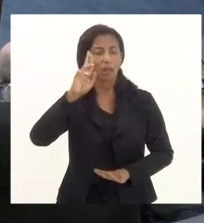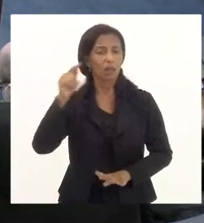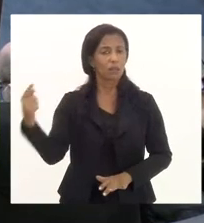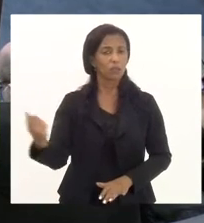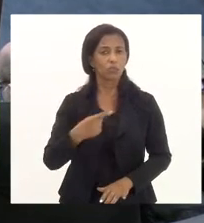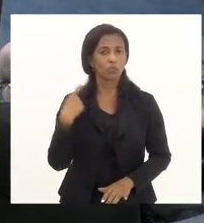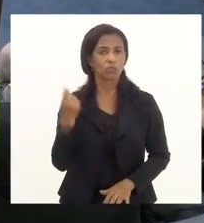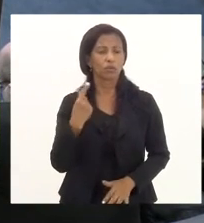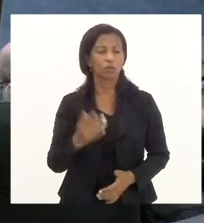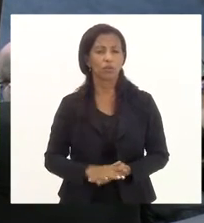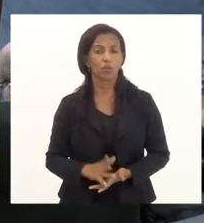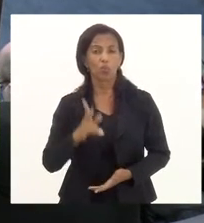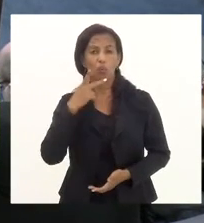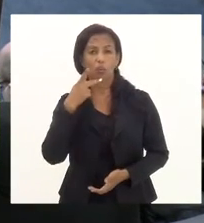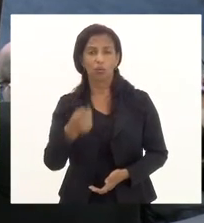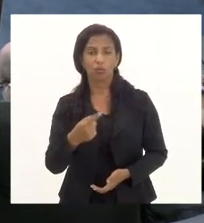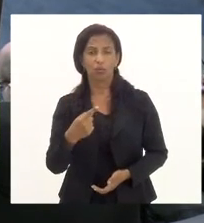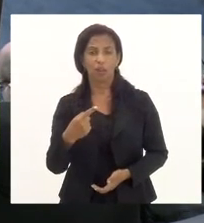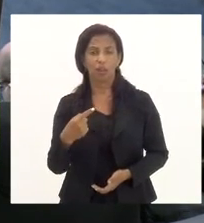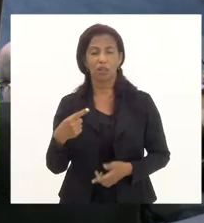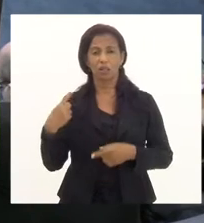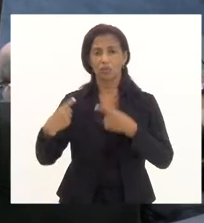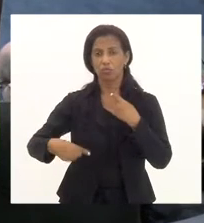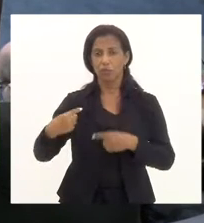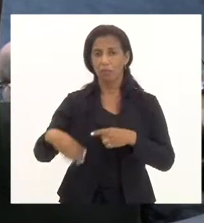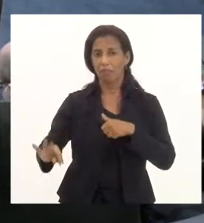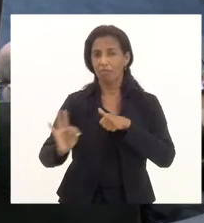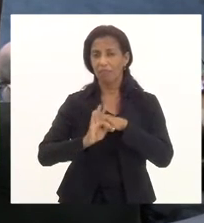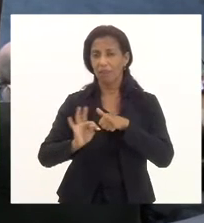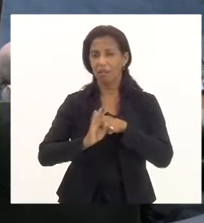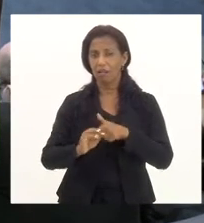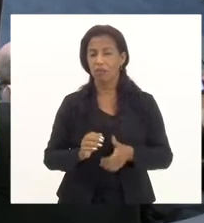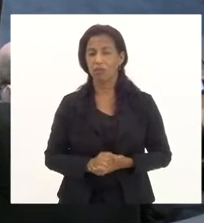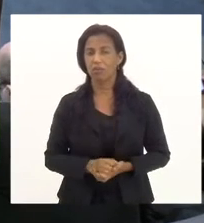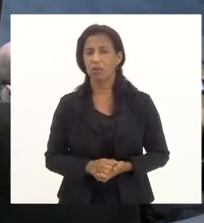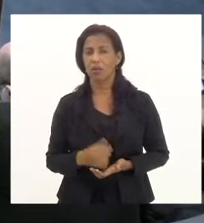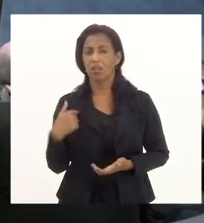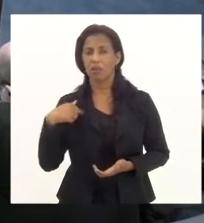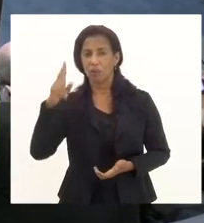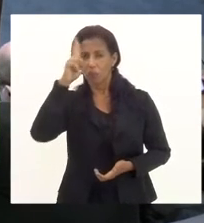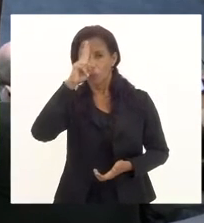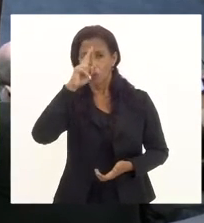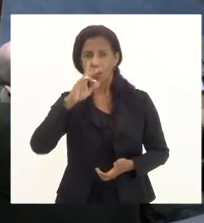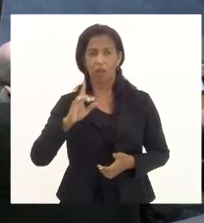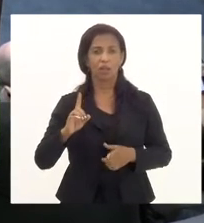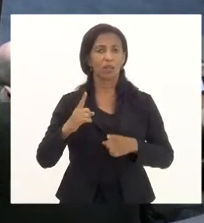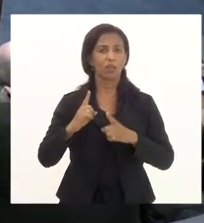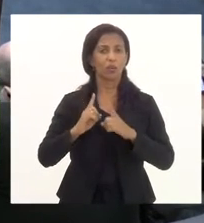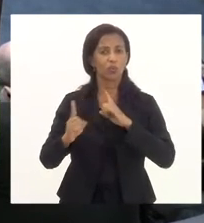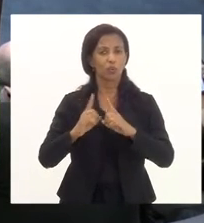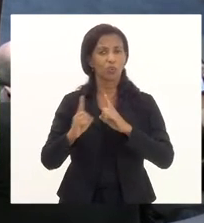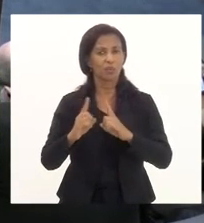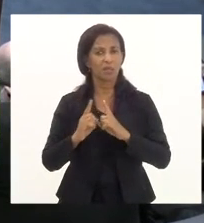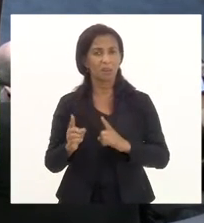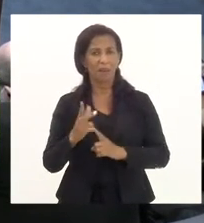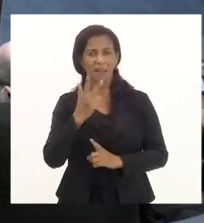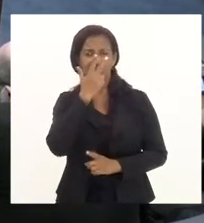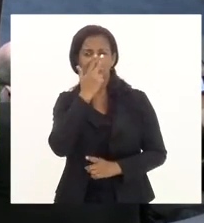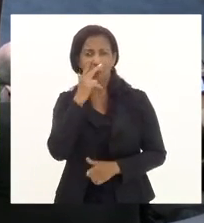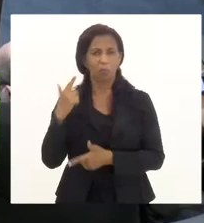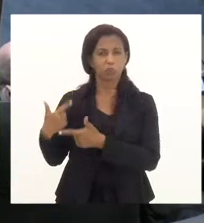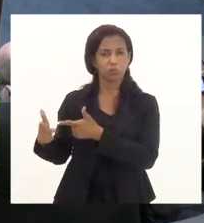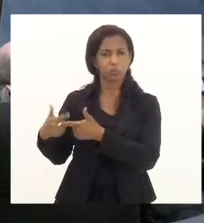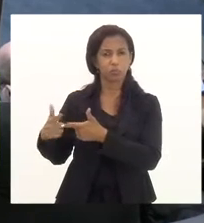né E quando fala a respeito de um debate técnico eu venho ressaltar que o debate técnico é uma cortina de